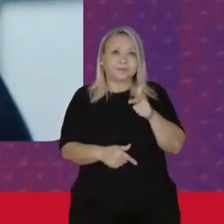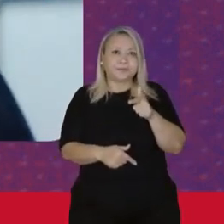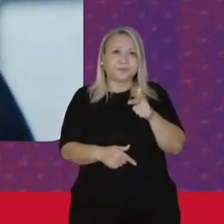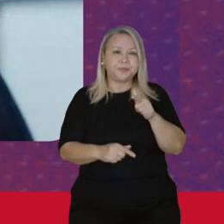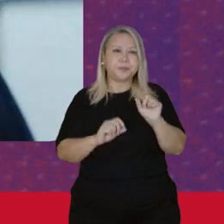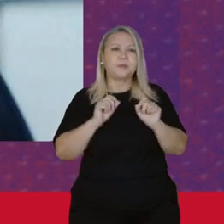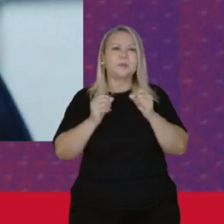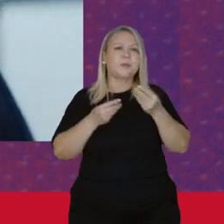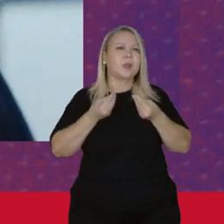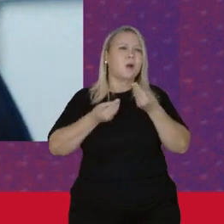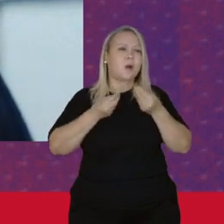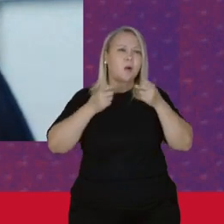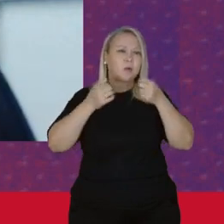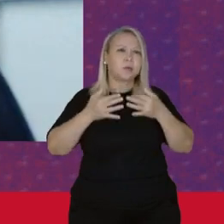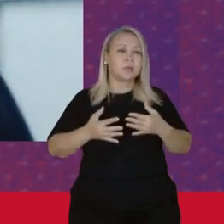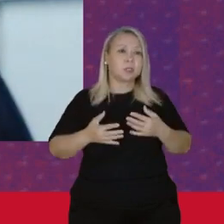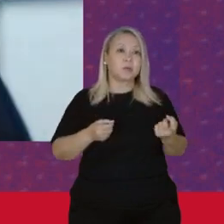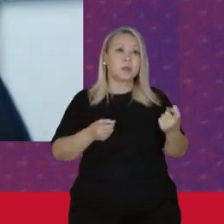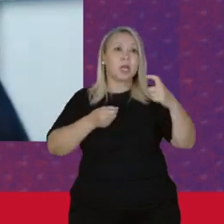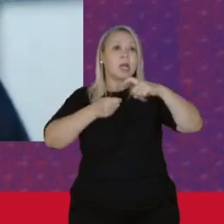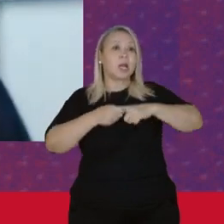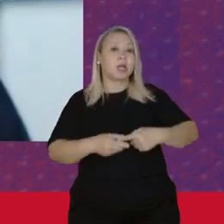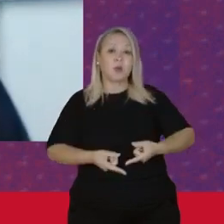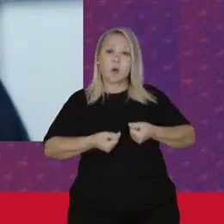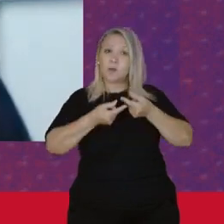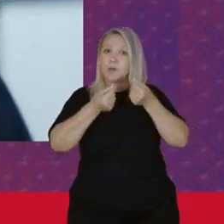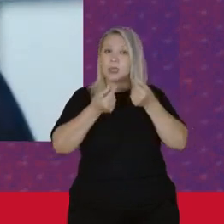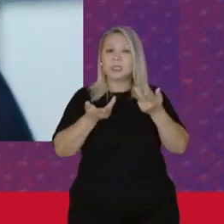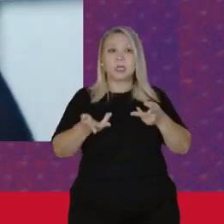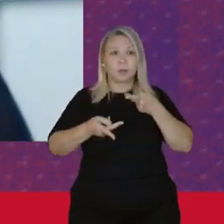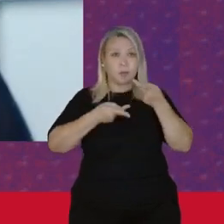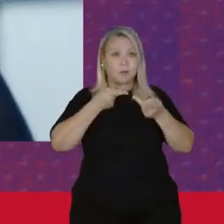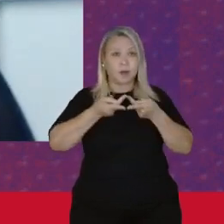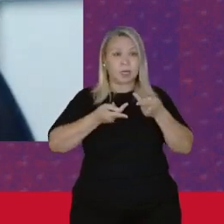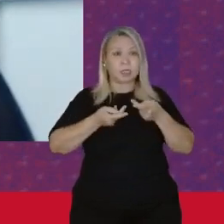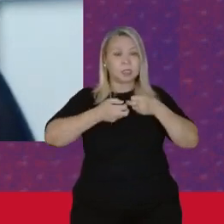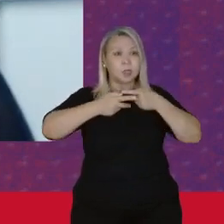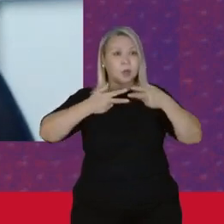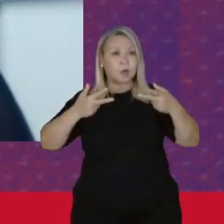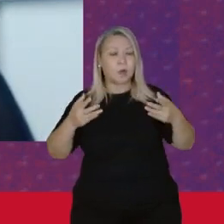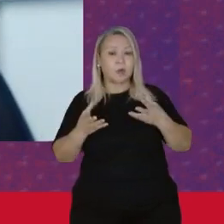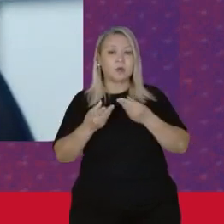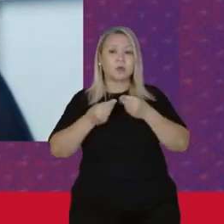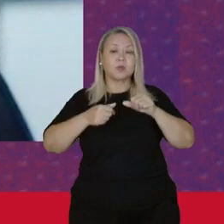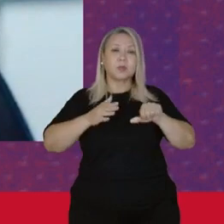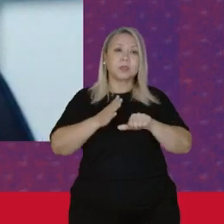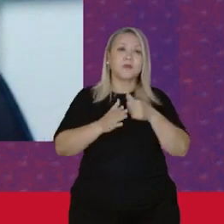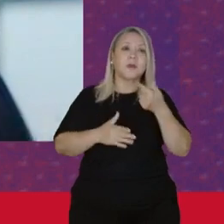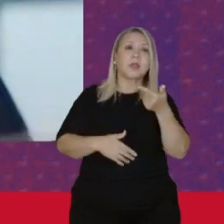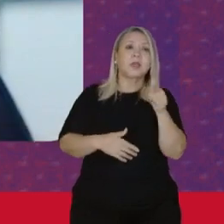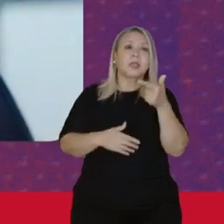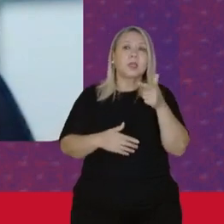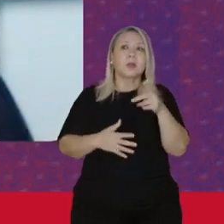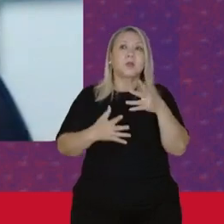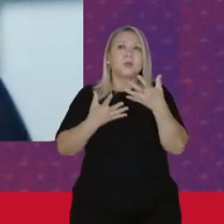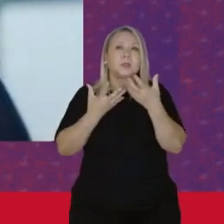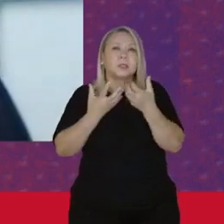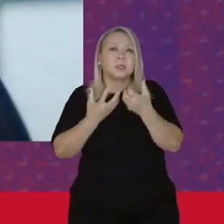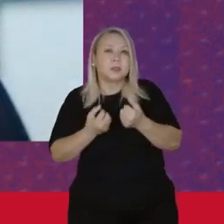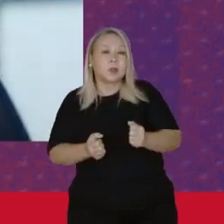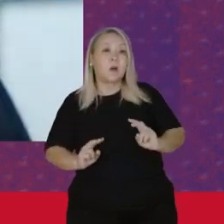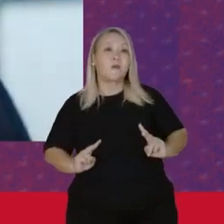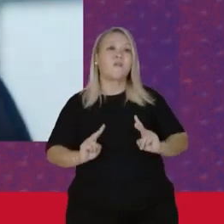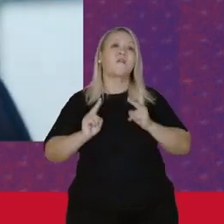como é que eu posso explicar? Um retorno financeiramente falando. São coisas que muitas vezes não têm um peso de um outro